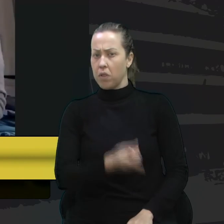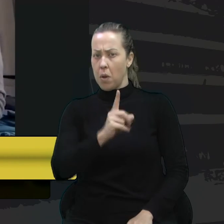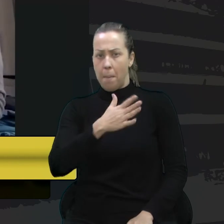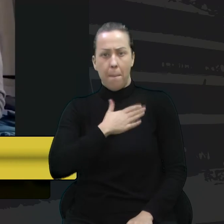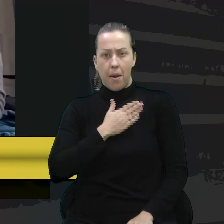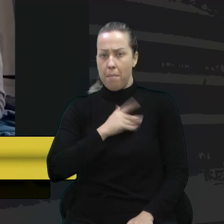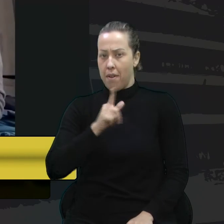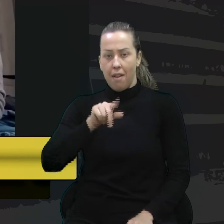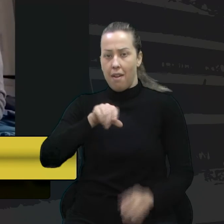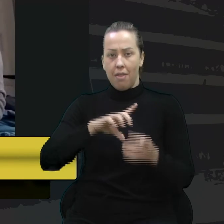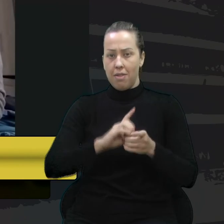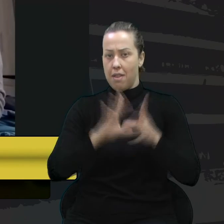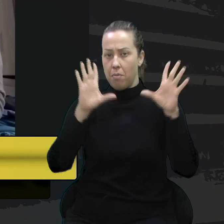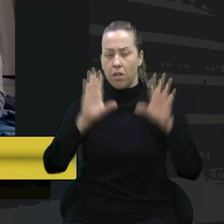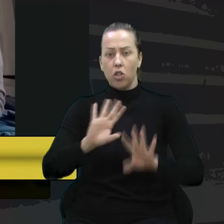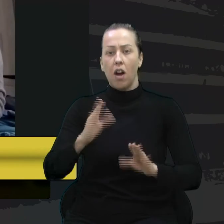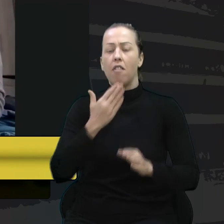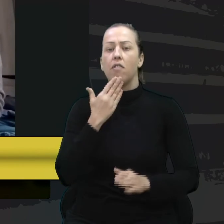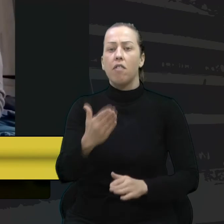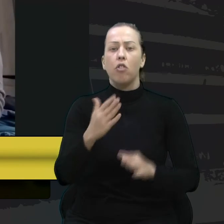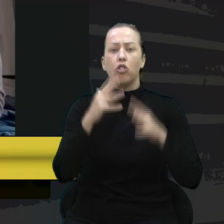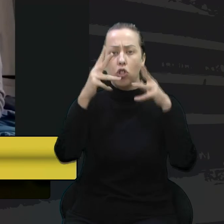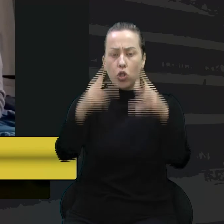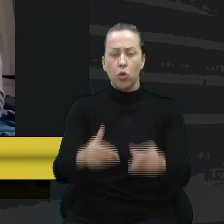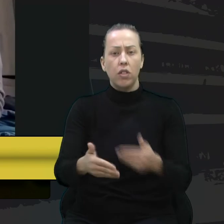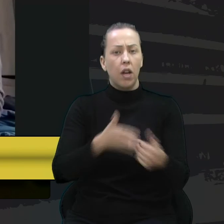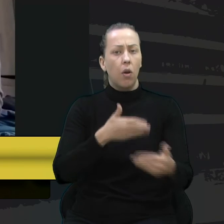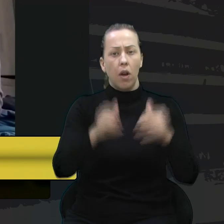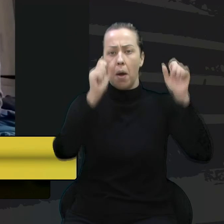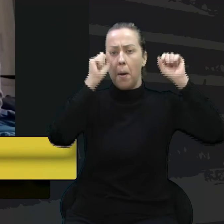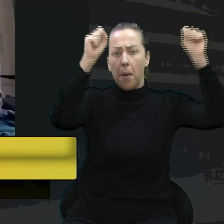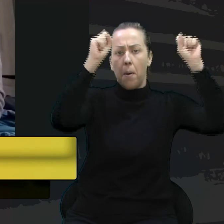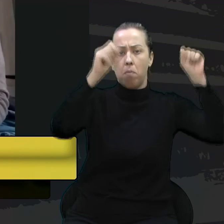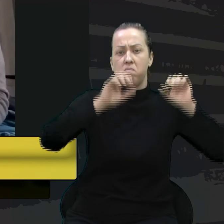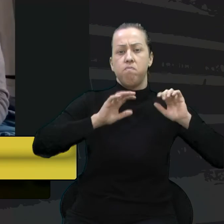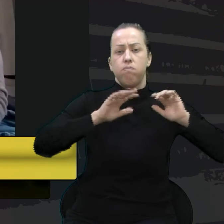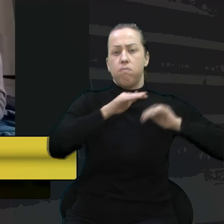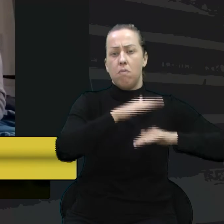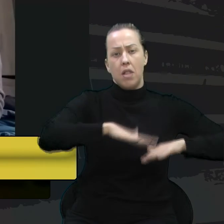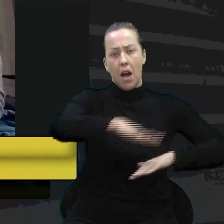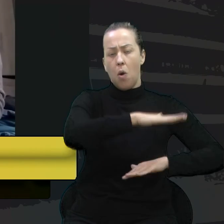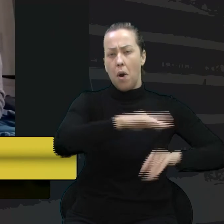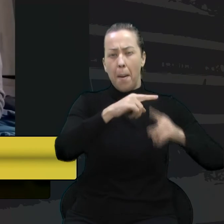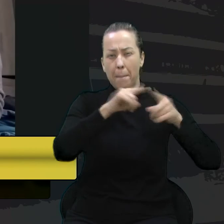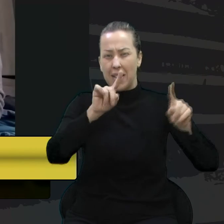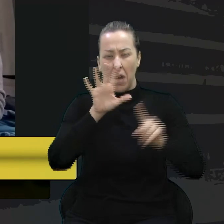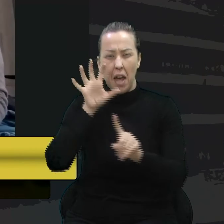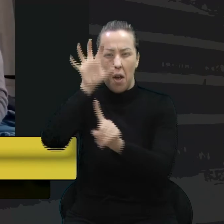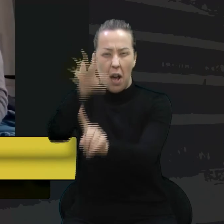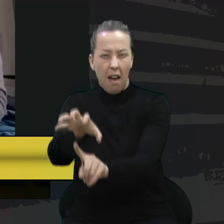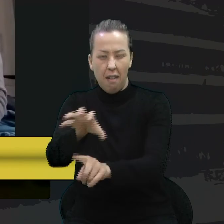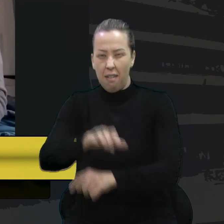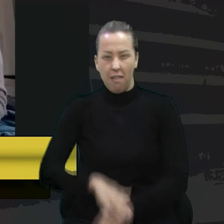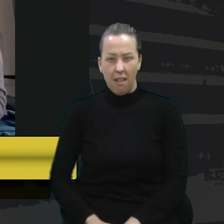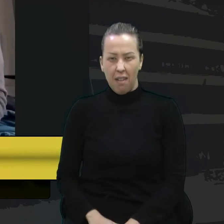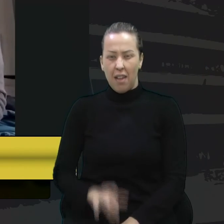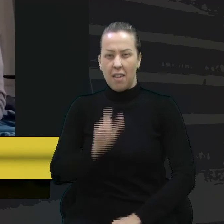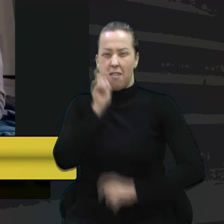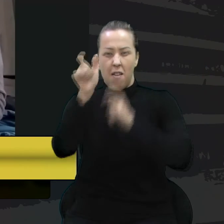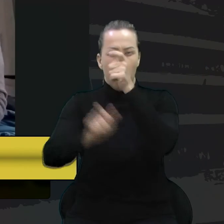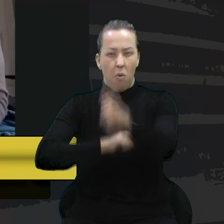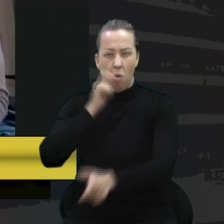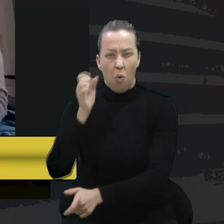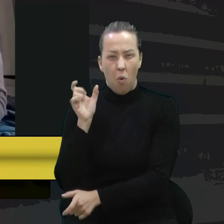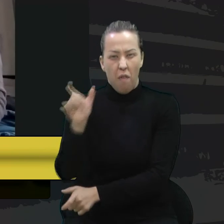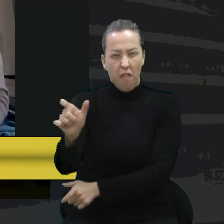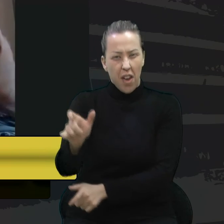é algo democrático. Eu sou a favor de toda e qualquer manifestação popular, mas não aquela que ataca, não aquela que desrespeita